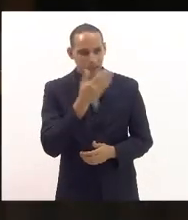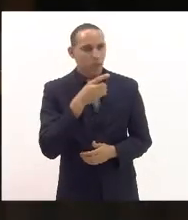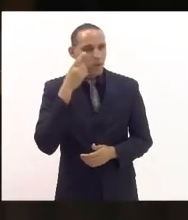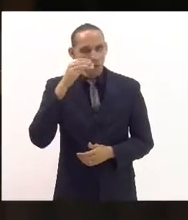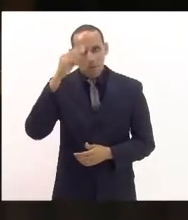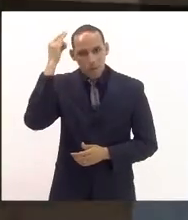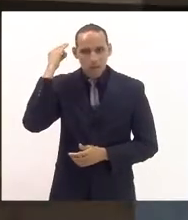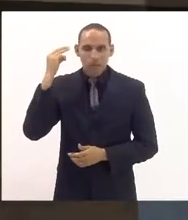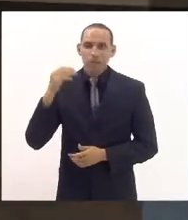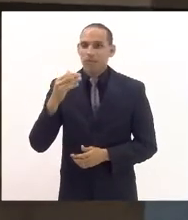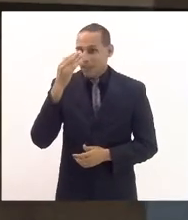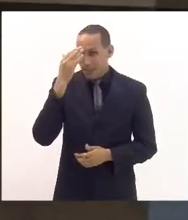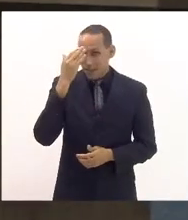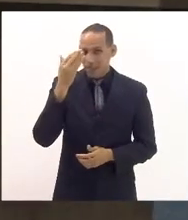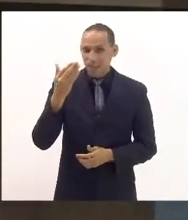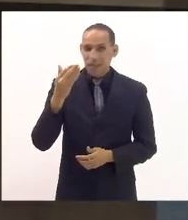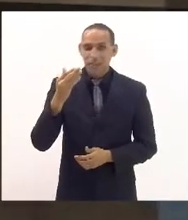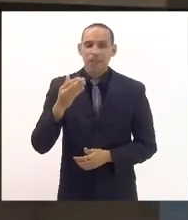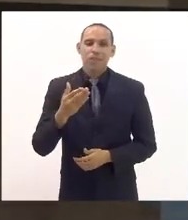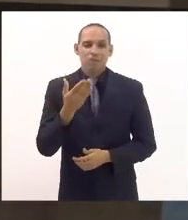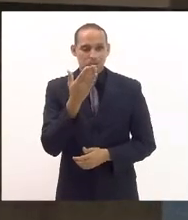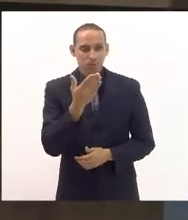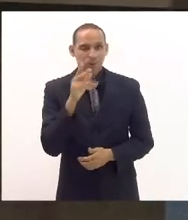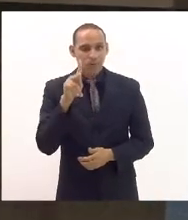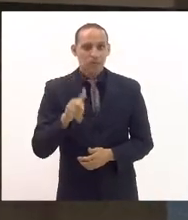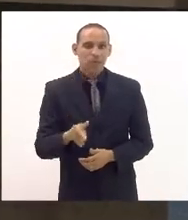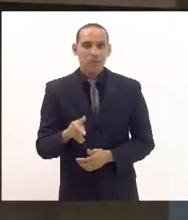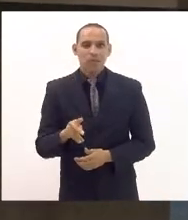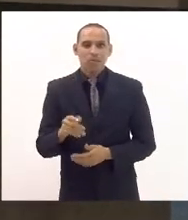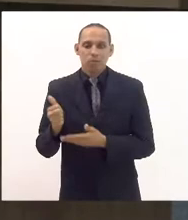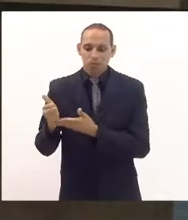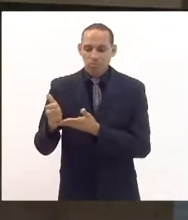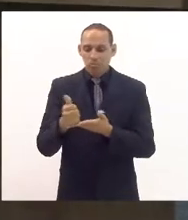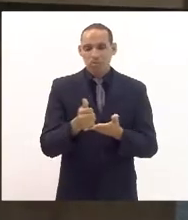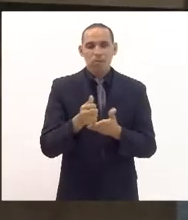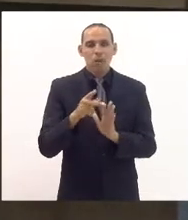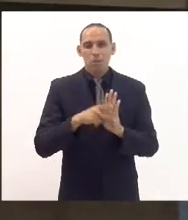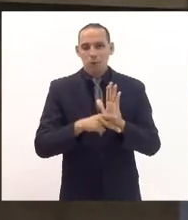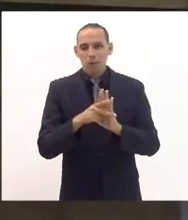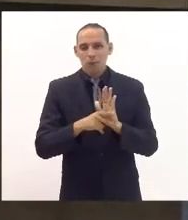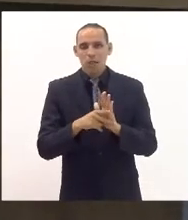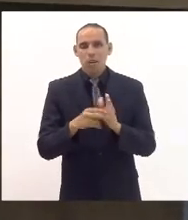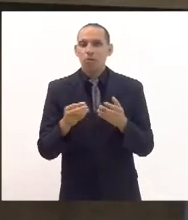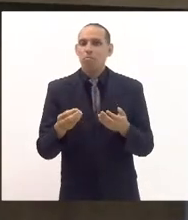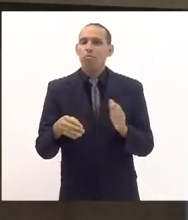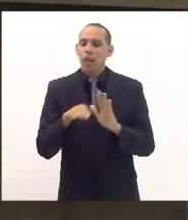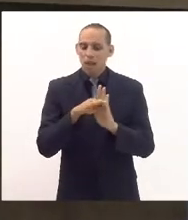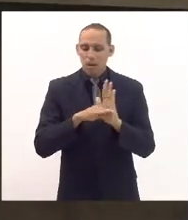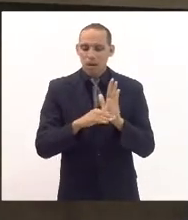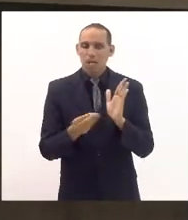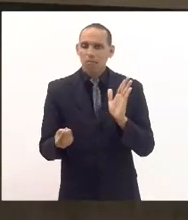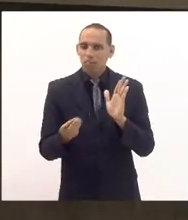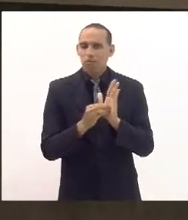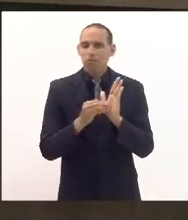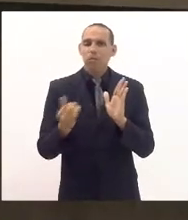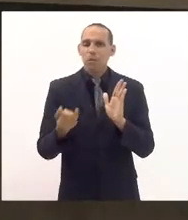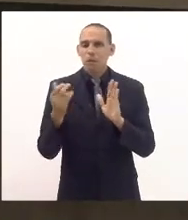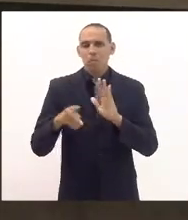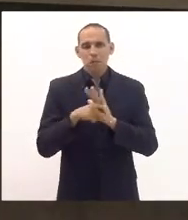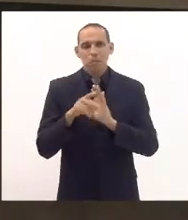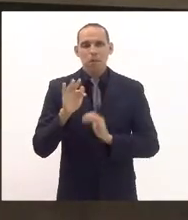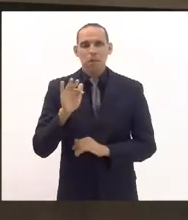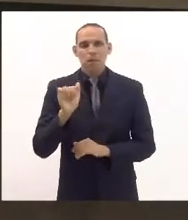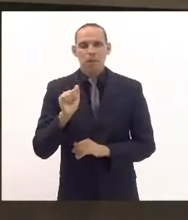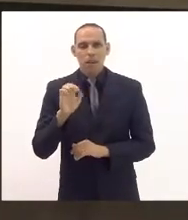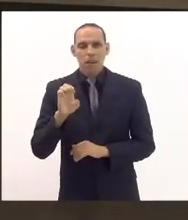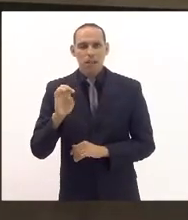Marco Presidente Quero Agradecer primeiramente a vossa excelência trouxe projeto em Pauta colocou essa questão tão importante para FAETEC